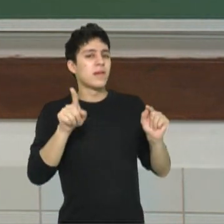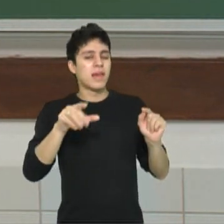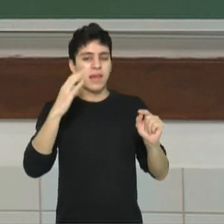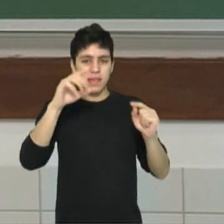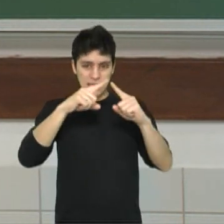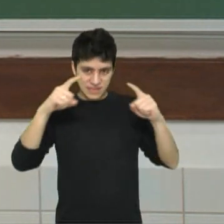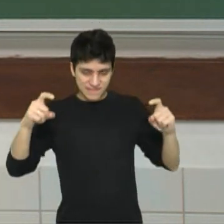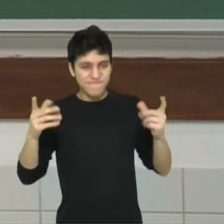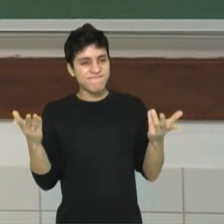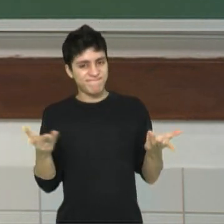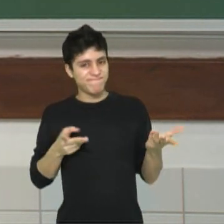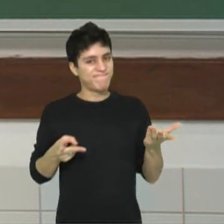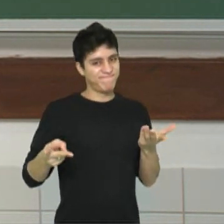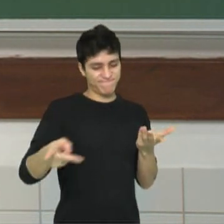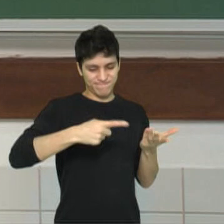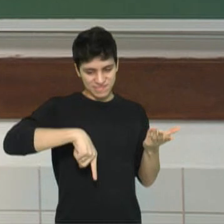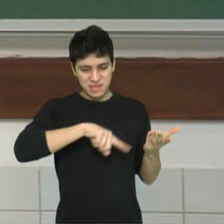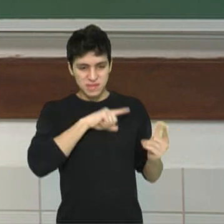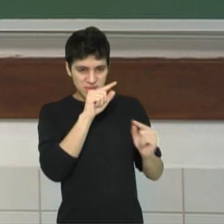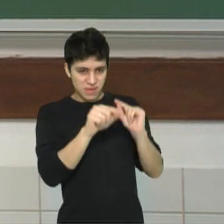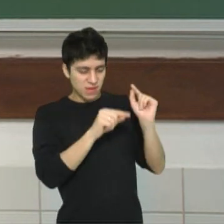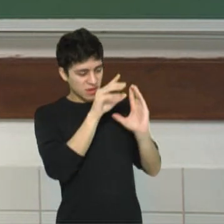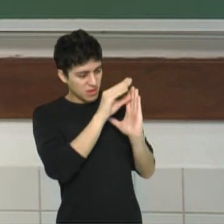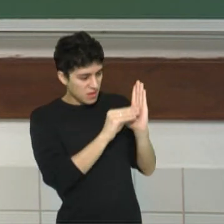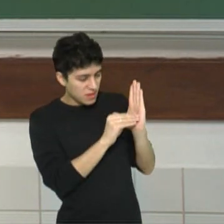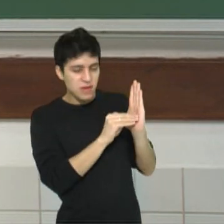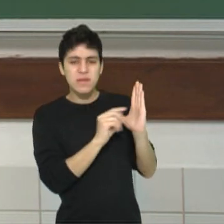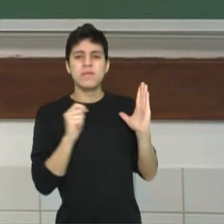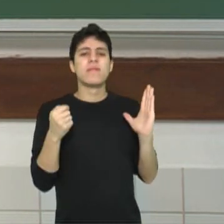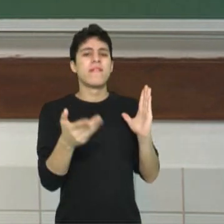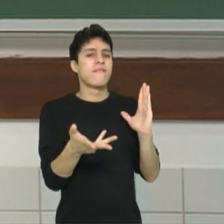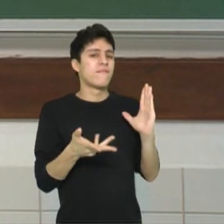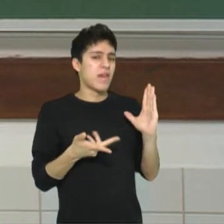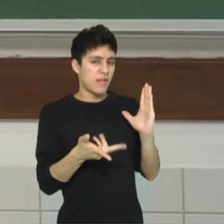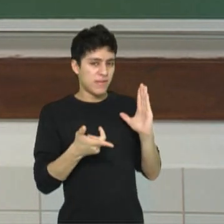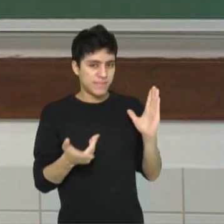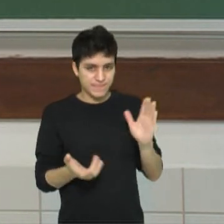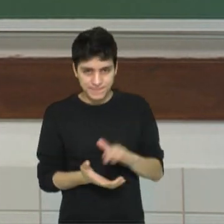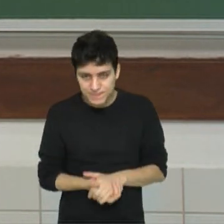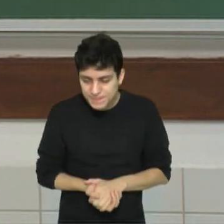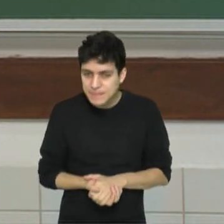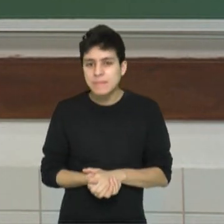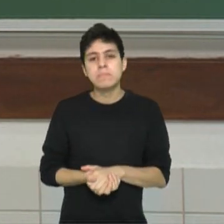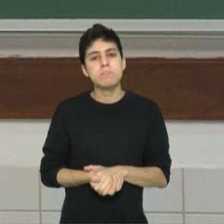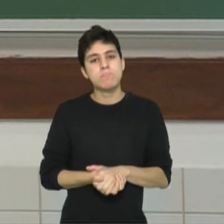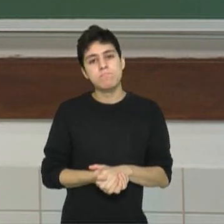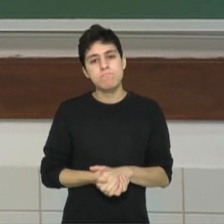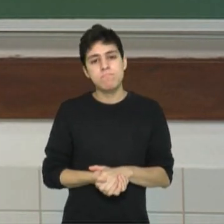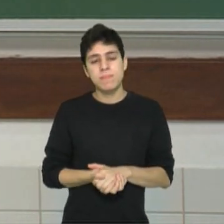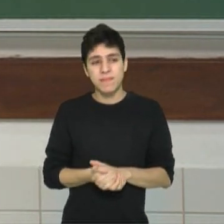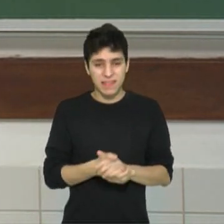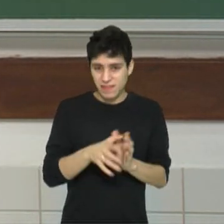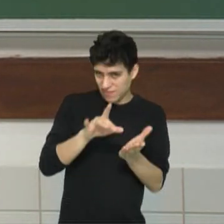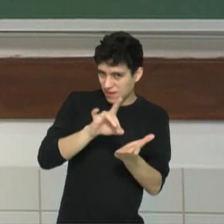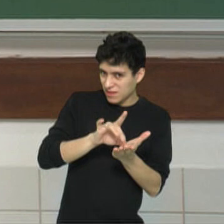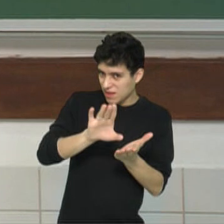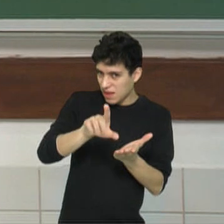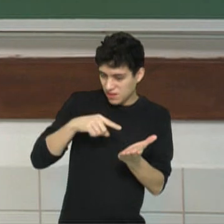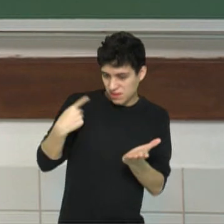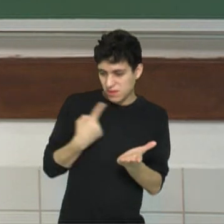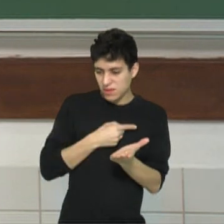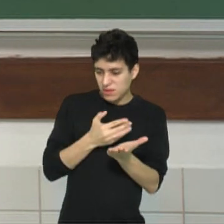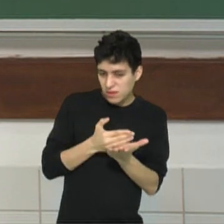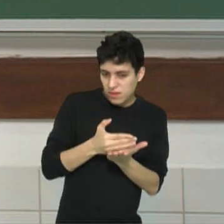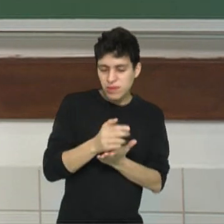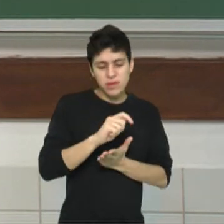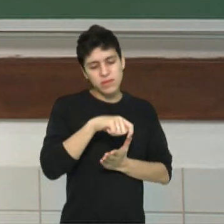e dando continuidade, né, ao nosso conteúdo de velocidade, tá? Na realidade, a gente vai começar a falar, né,